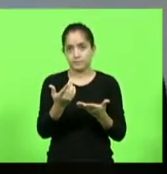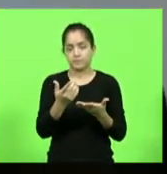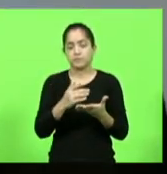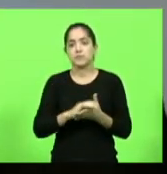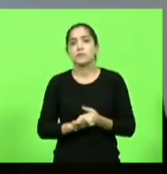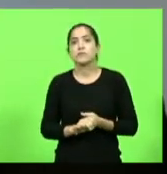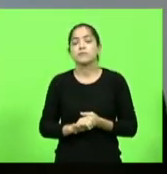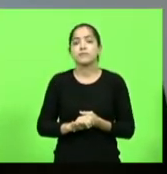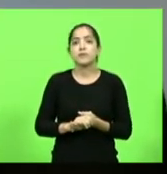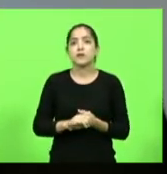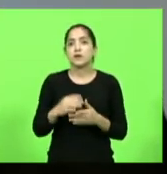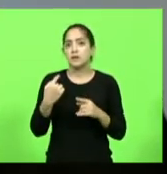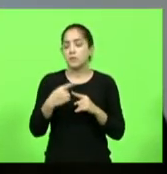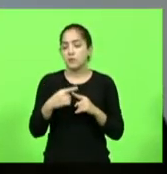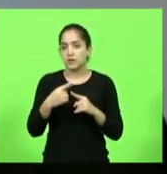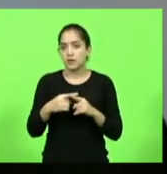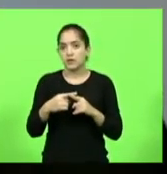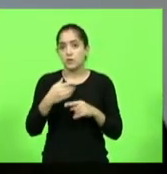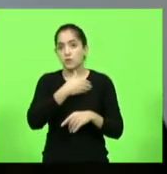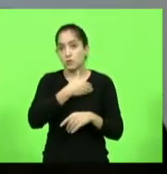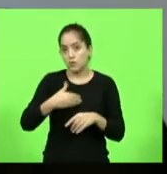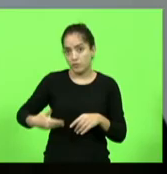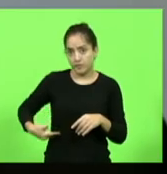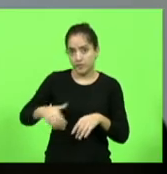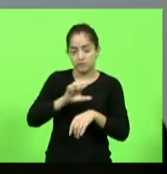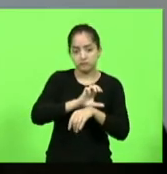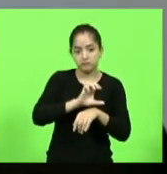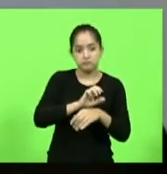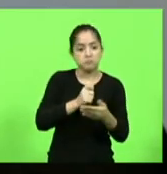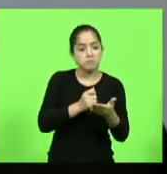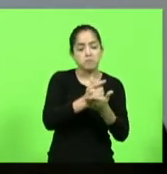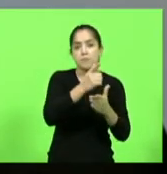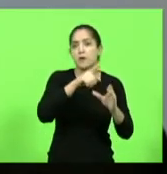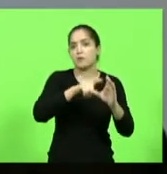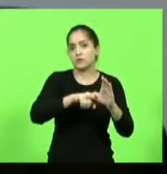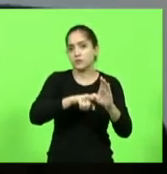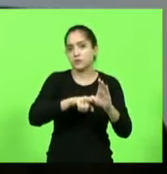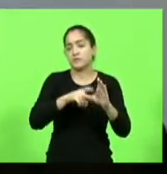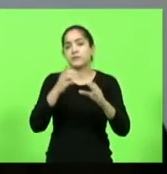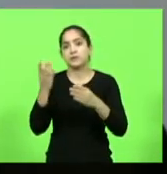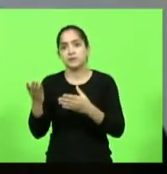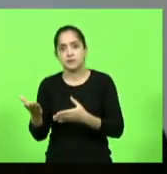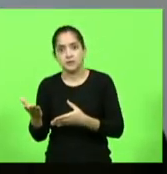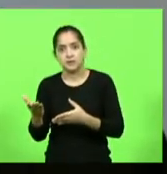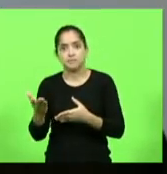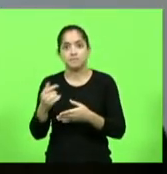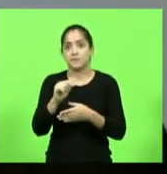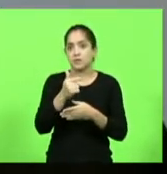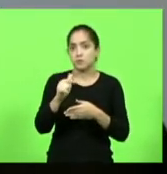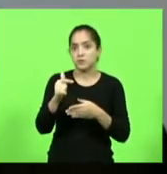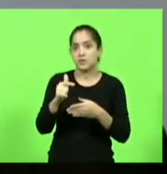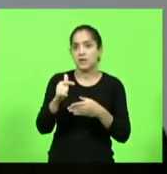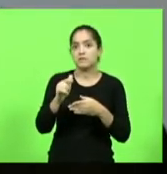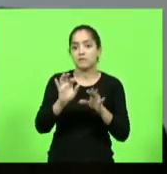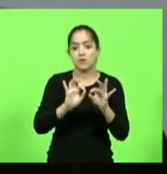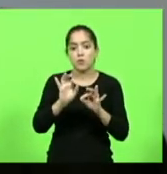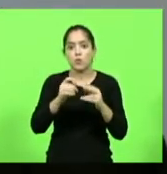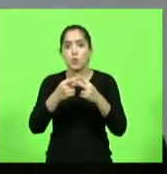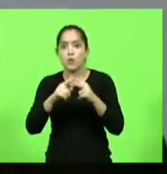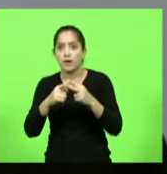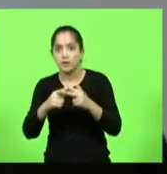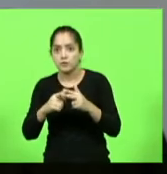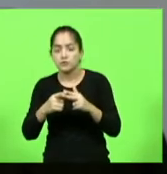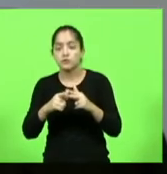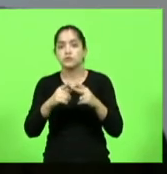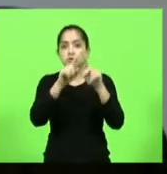hoje, por quê? Porque o governo estadual deixou de pagar a dívida com o governo federal, não teve o reajuste dos